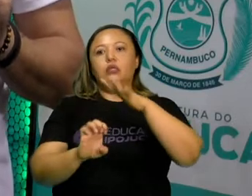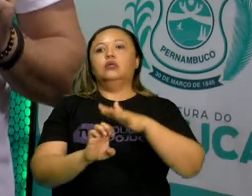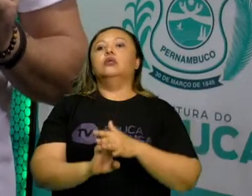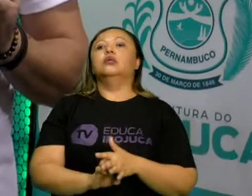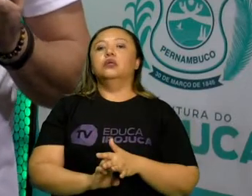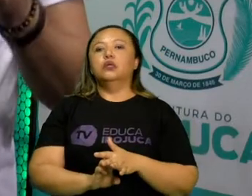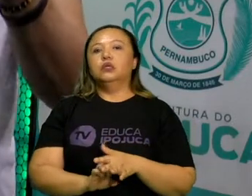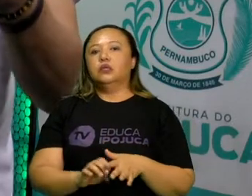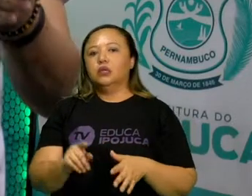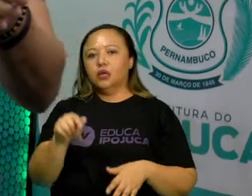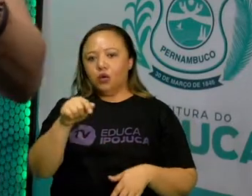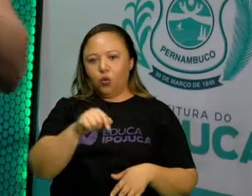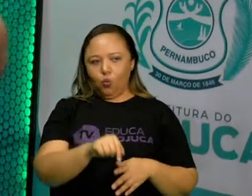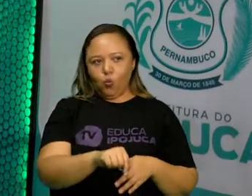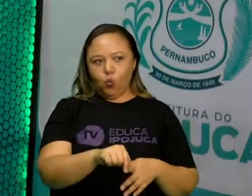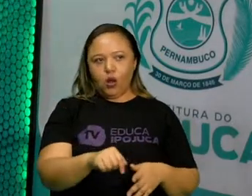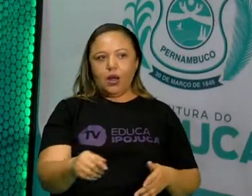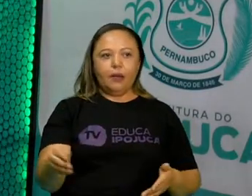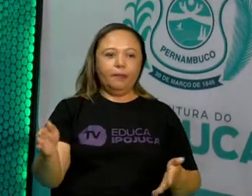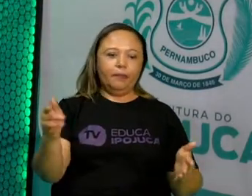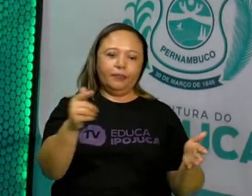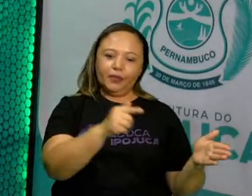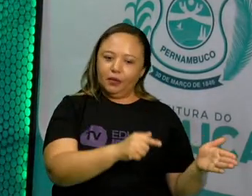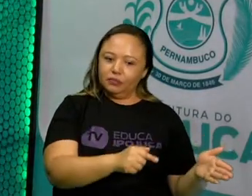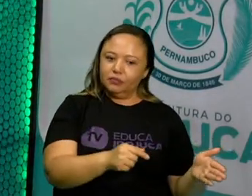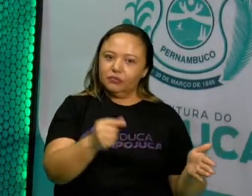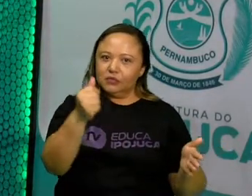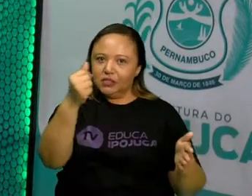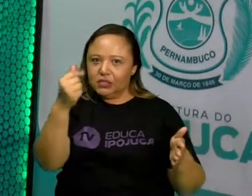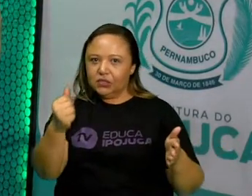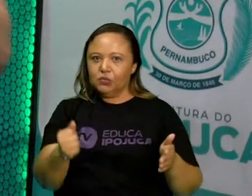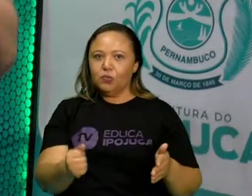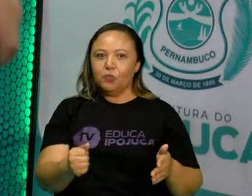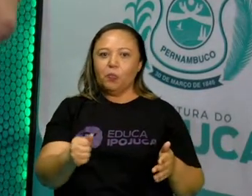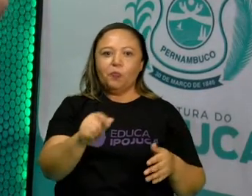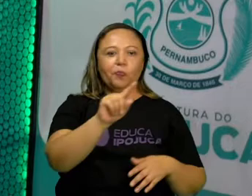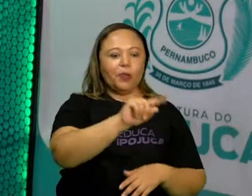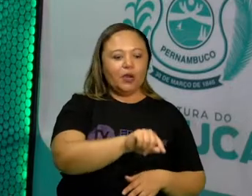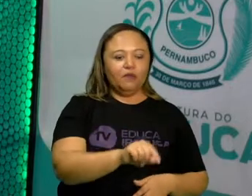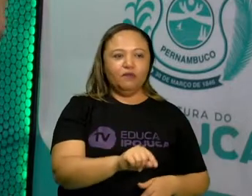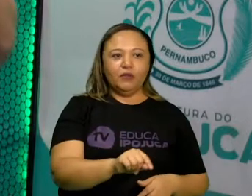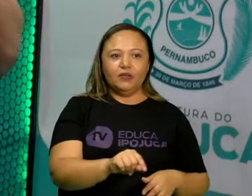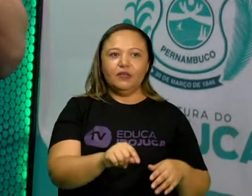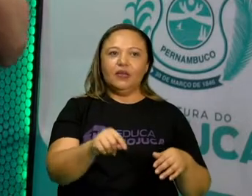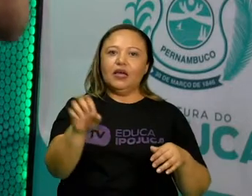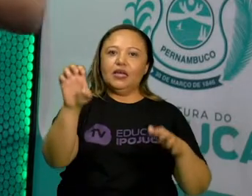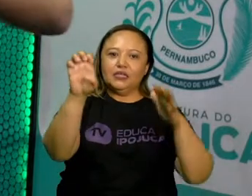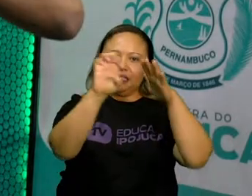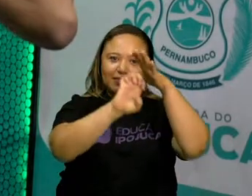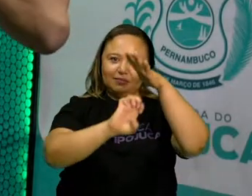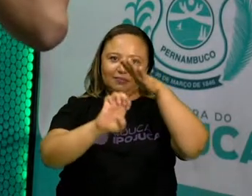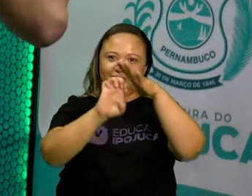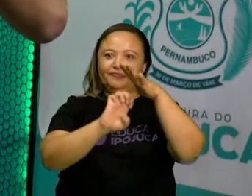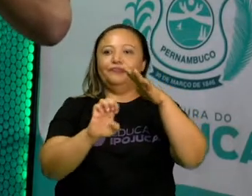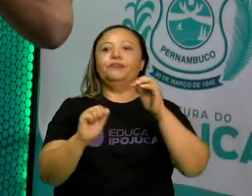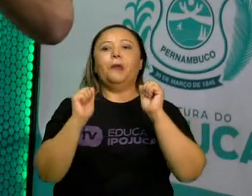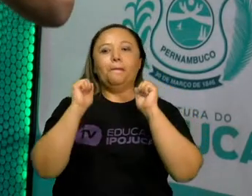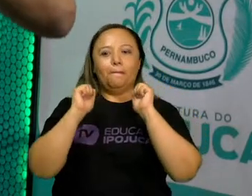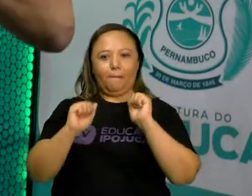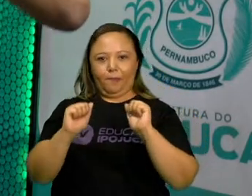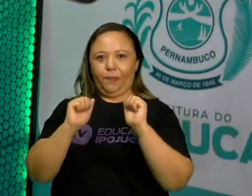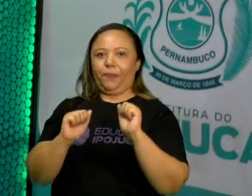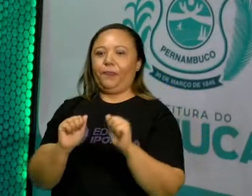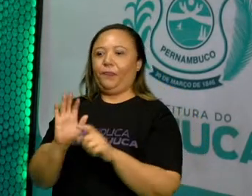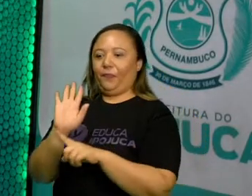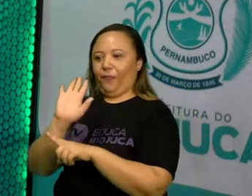de Renda dessa empresa que vai direcionar para esse artista porém as empresas só podem